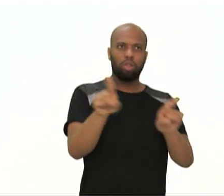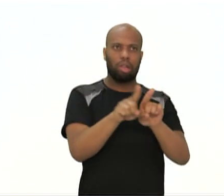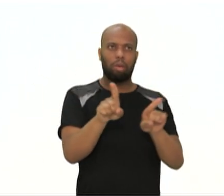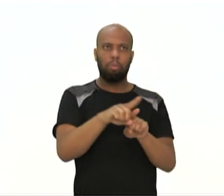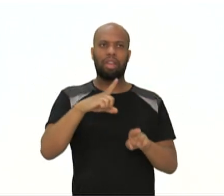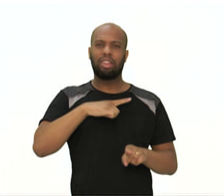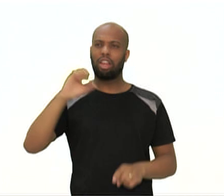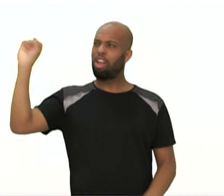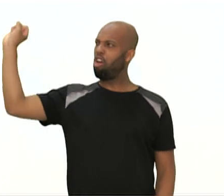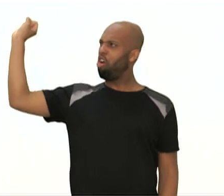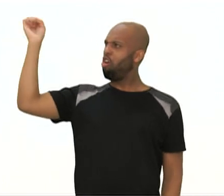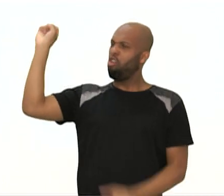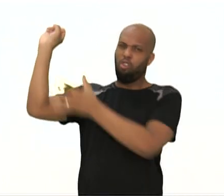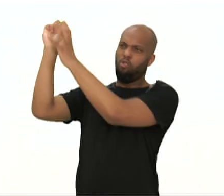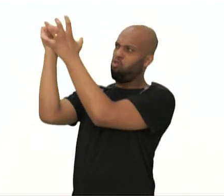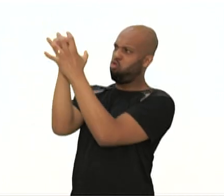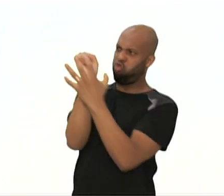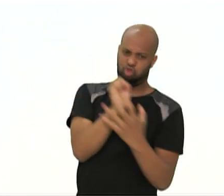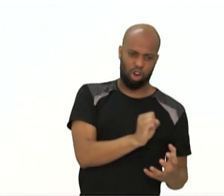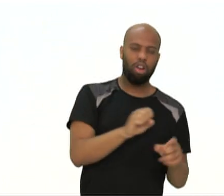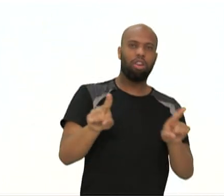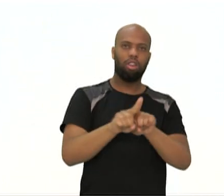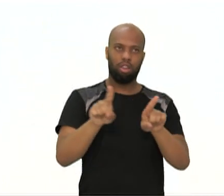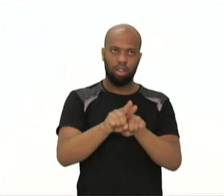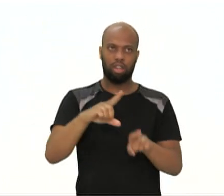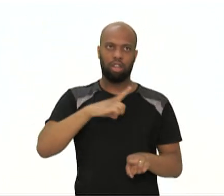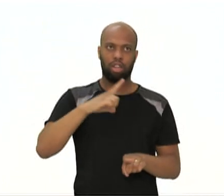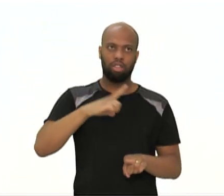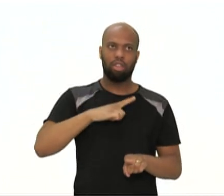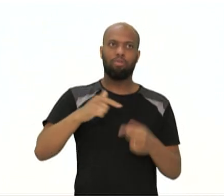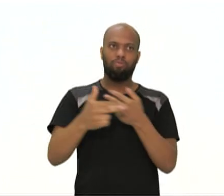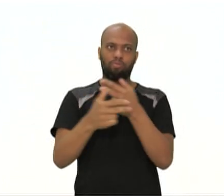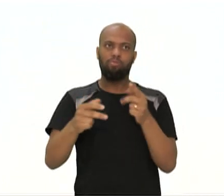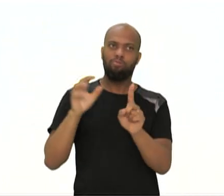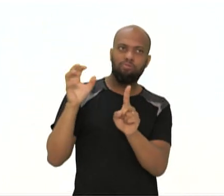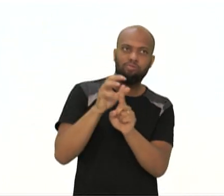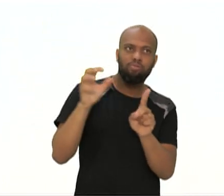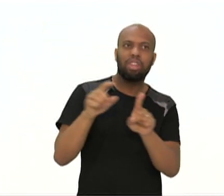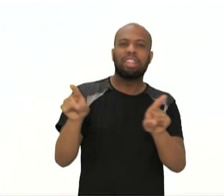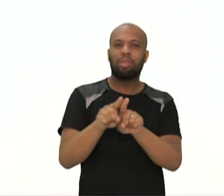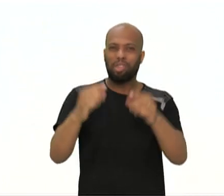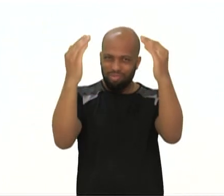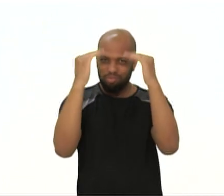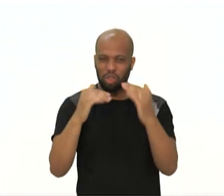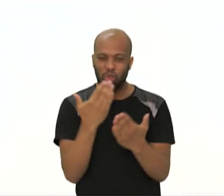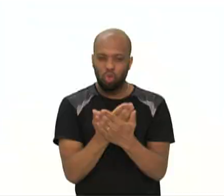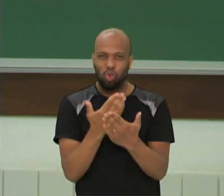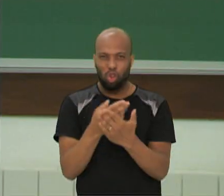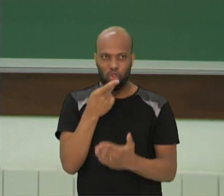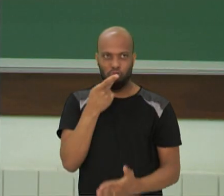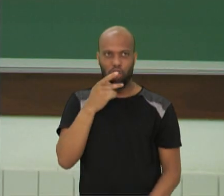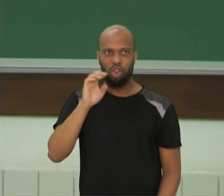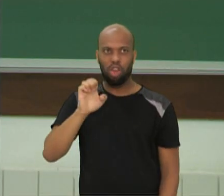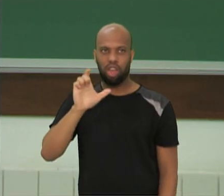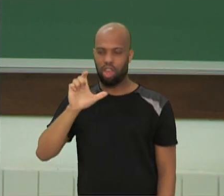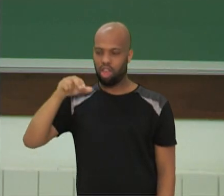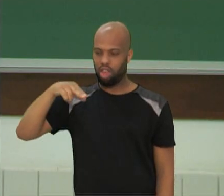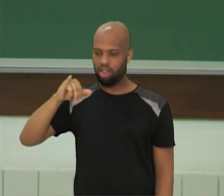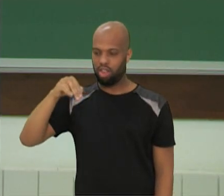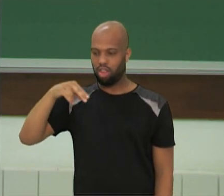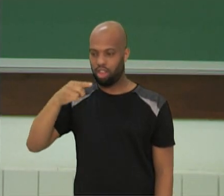de meteoros ou meteoritos, a deriva continental e o efeito El Niño e Laninha, que são